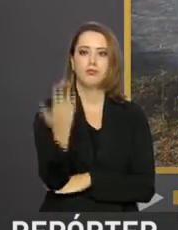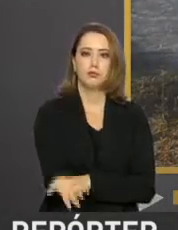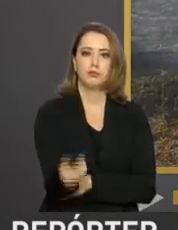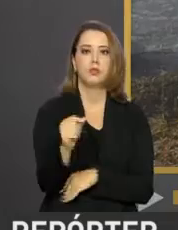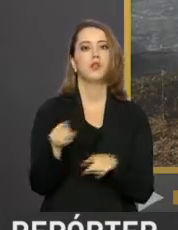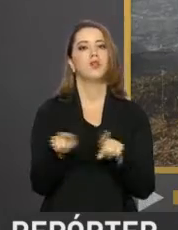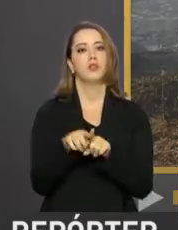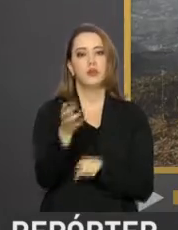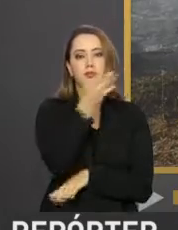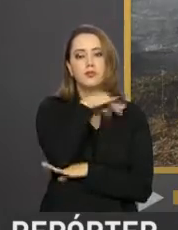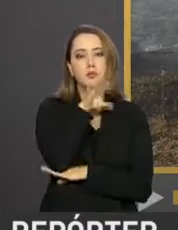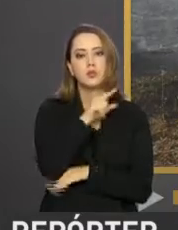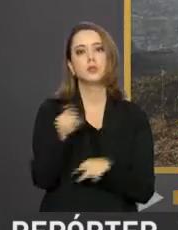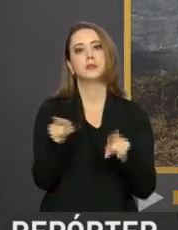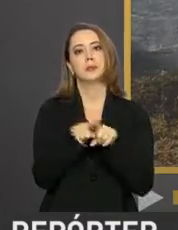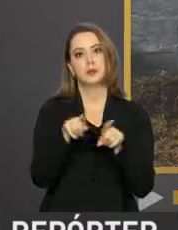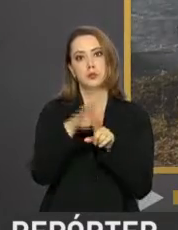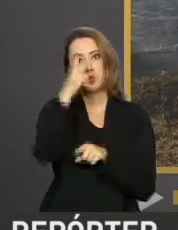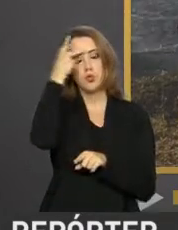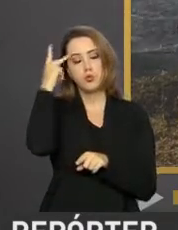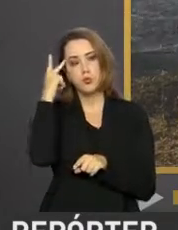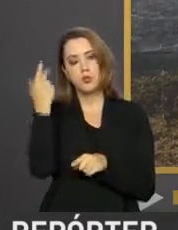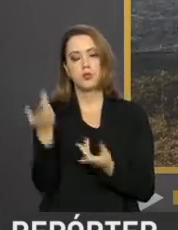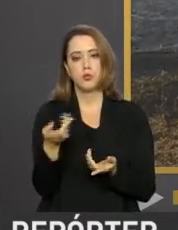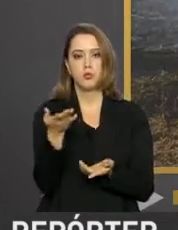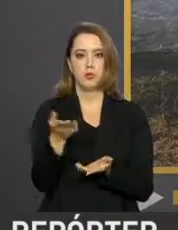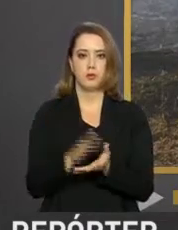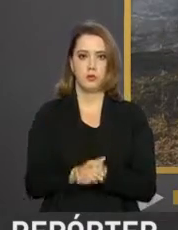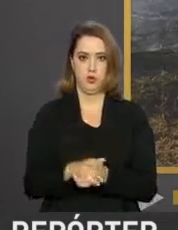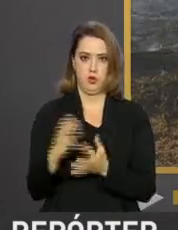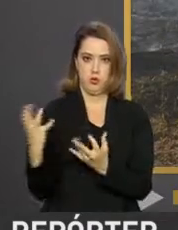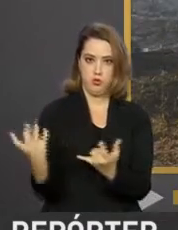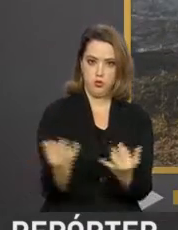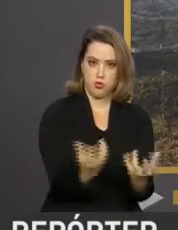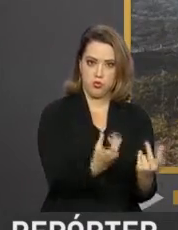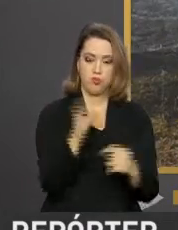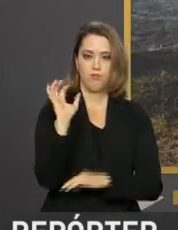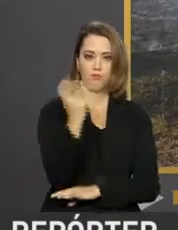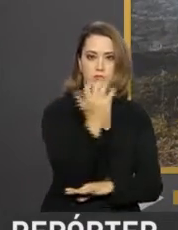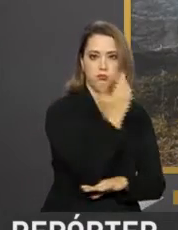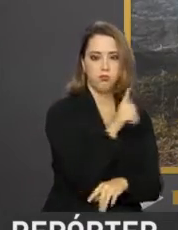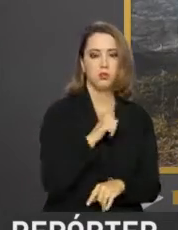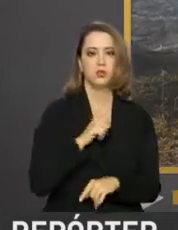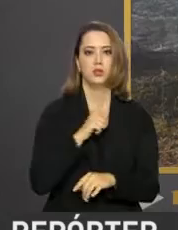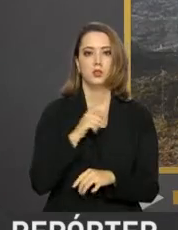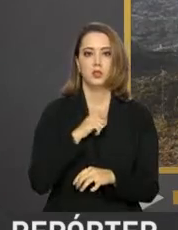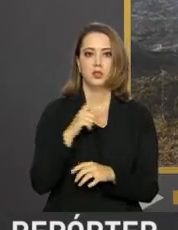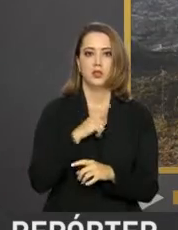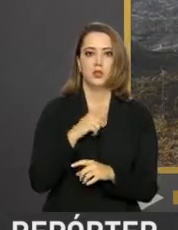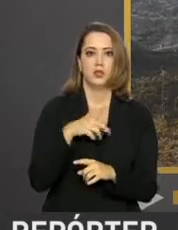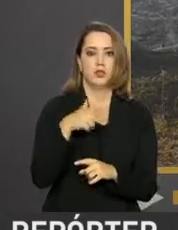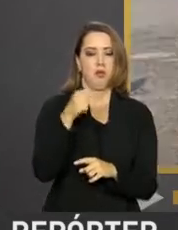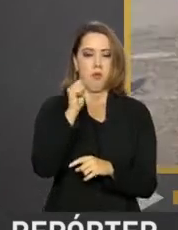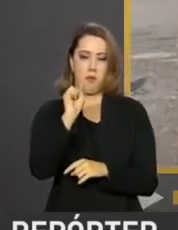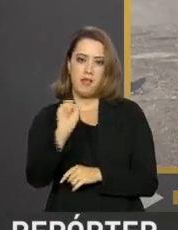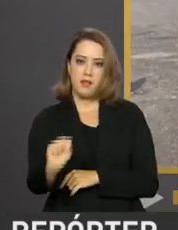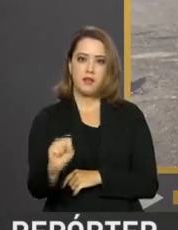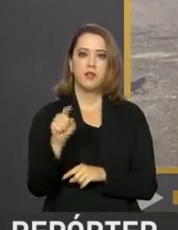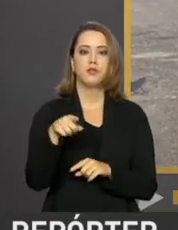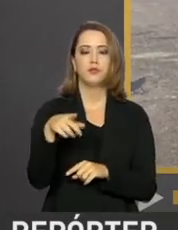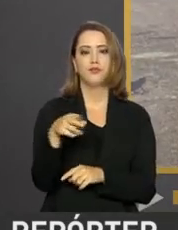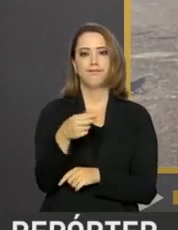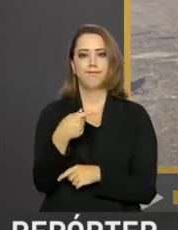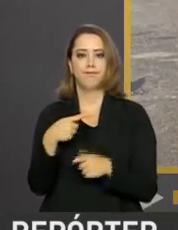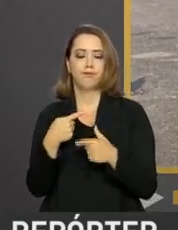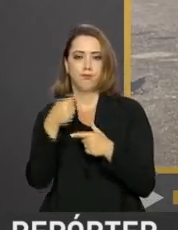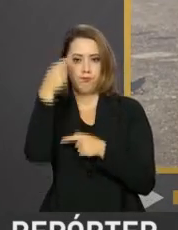animais, também da população. Os incêndios florestais emitem muitos gases que prejudicam a qualidade do ar, fazendo com